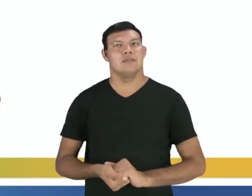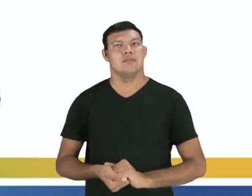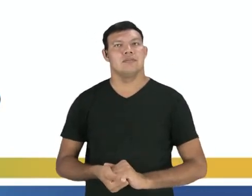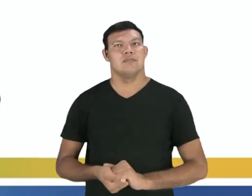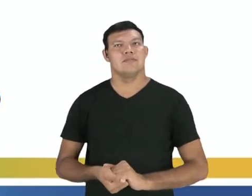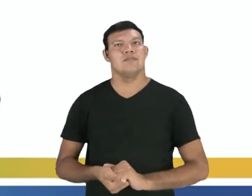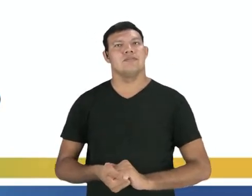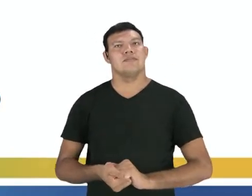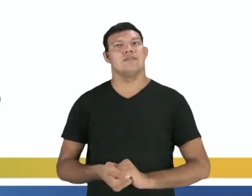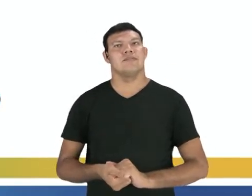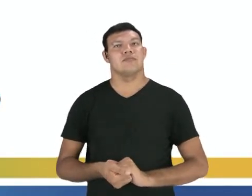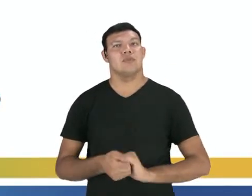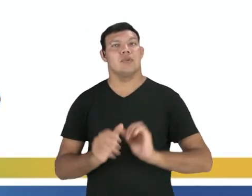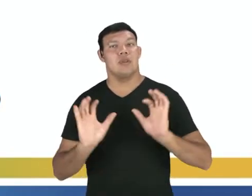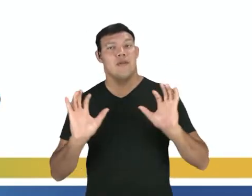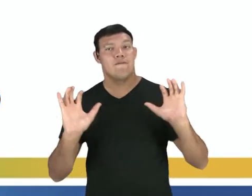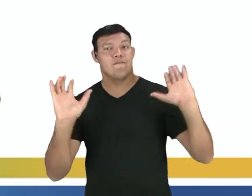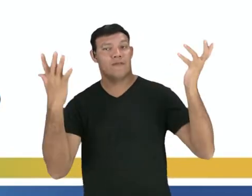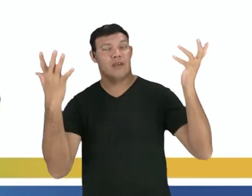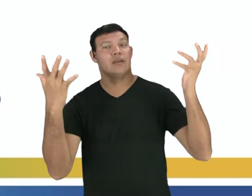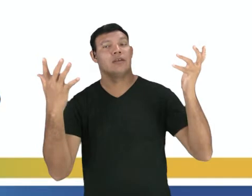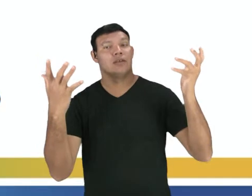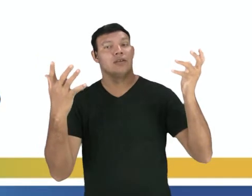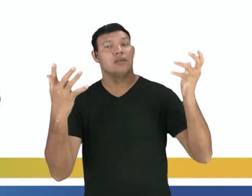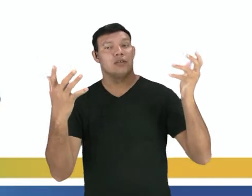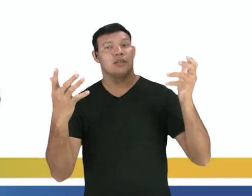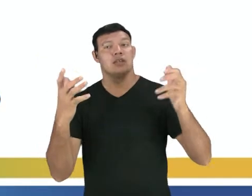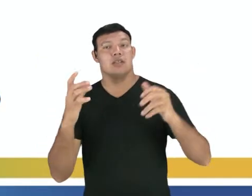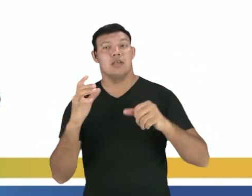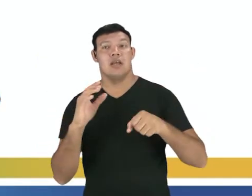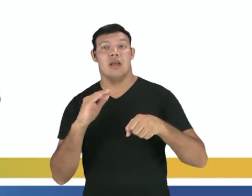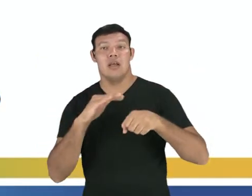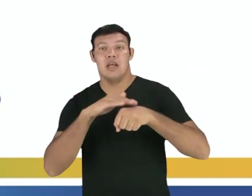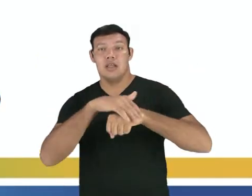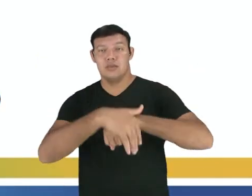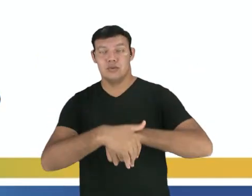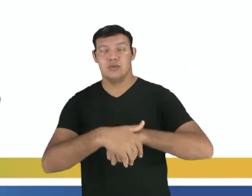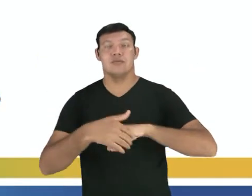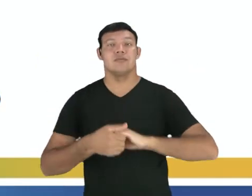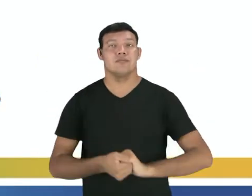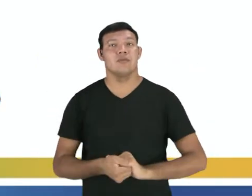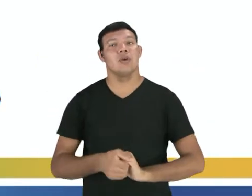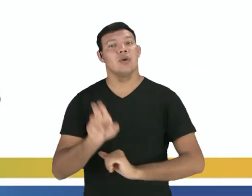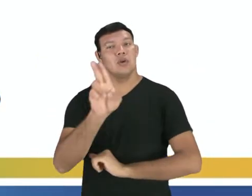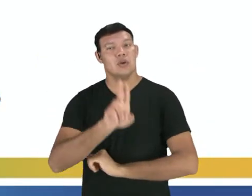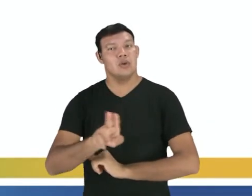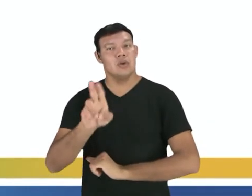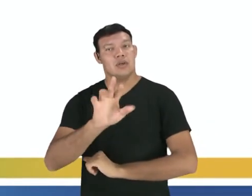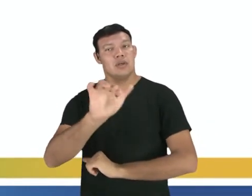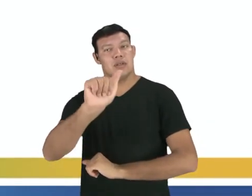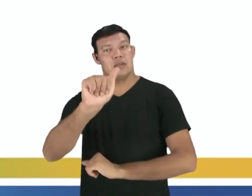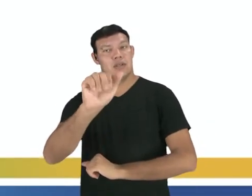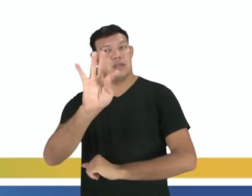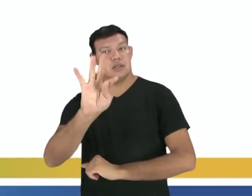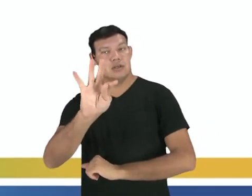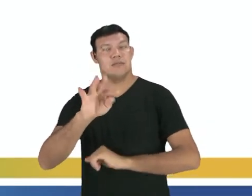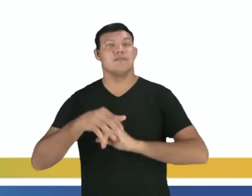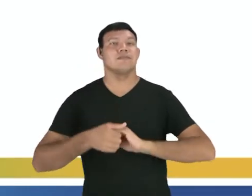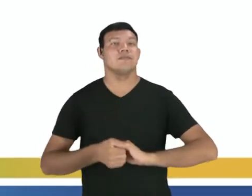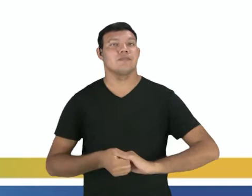a noite então se por noite utilizamos a e não não necessitam